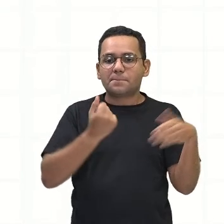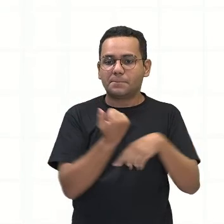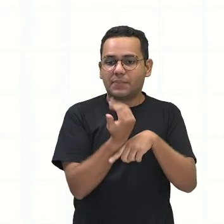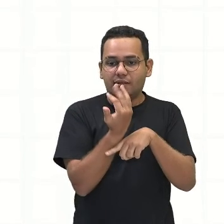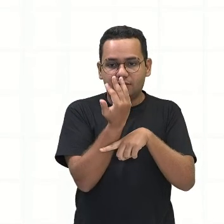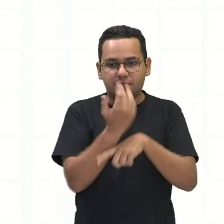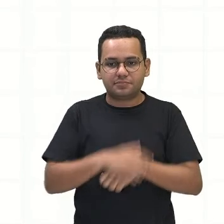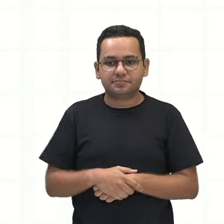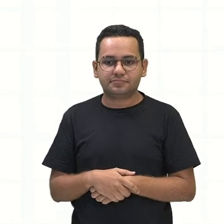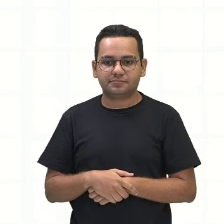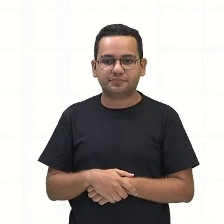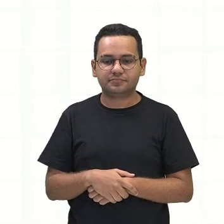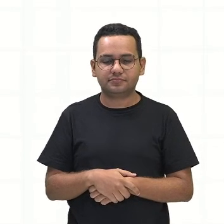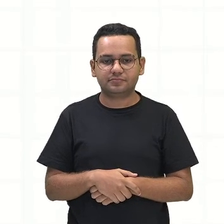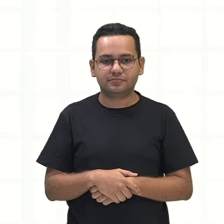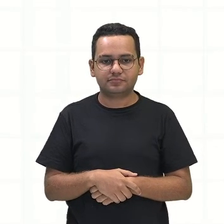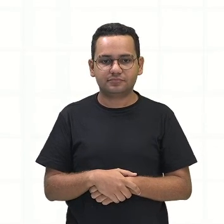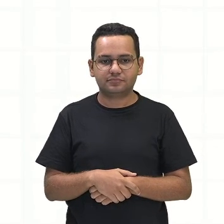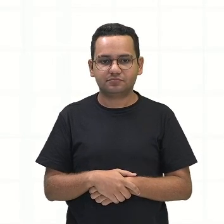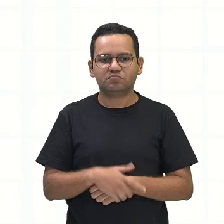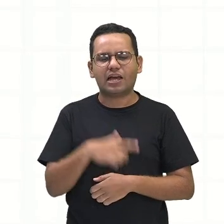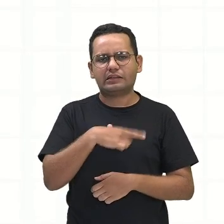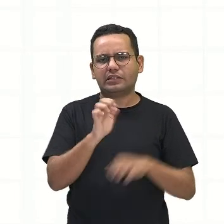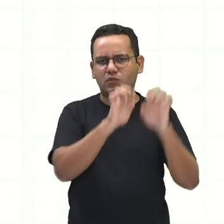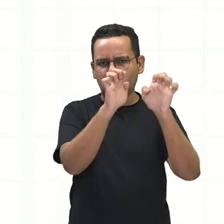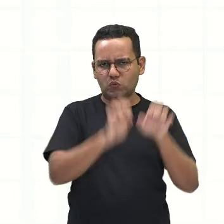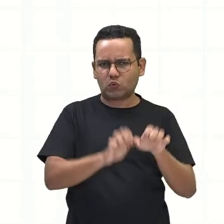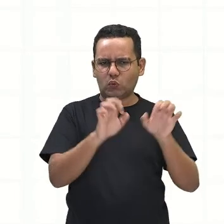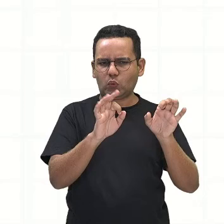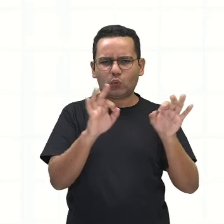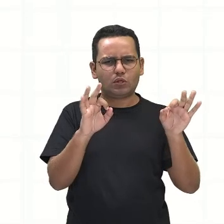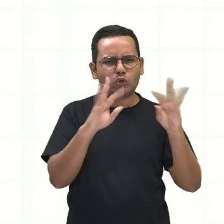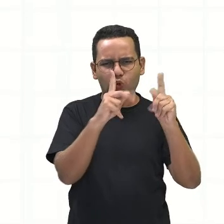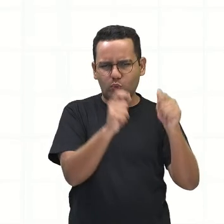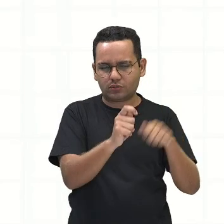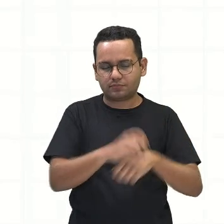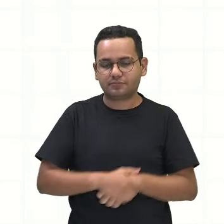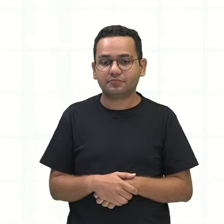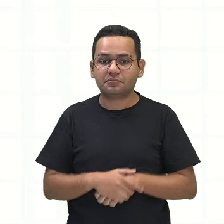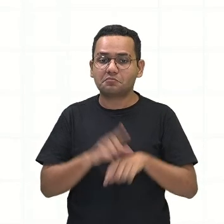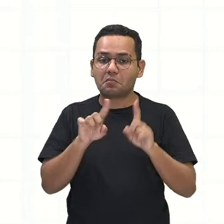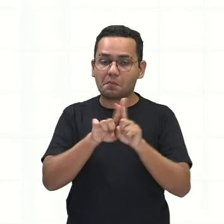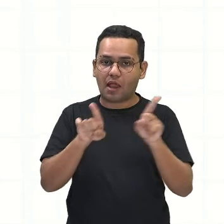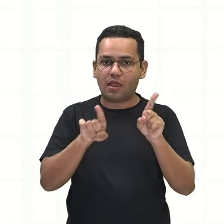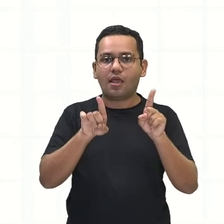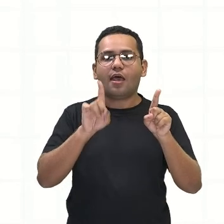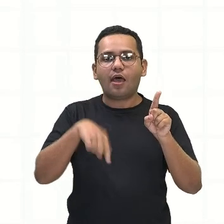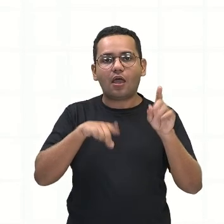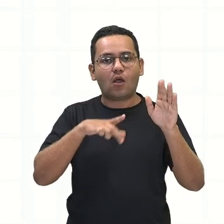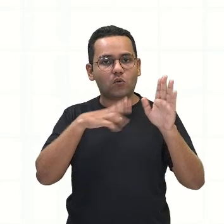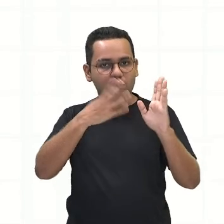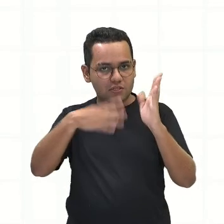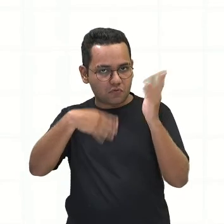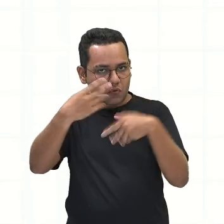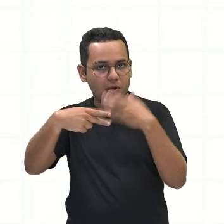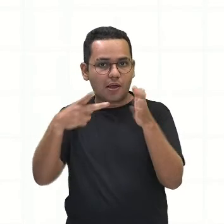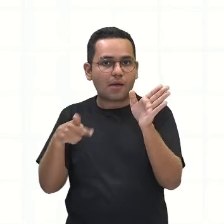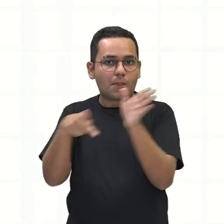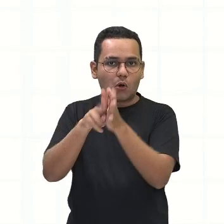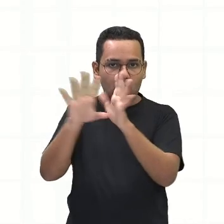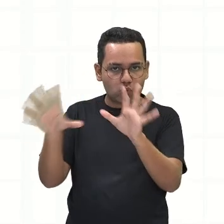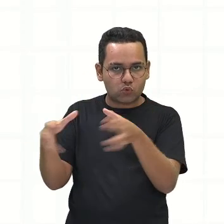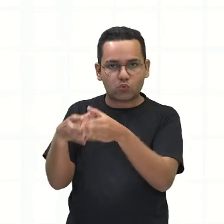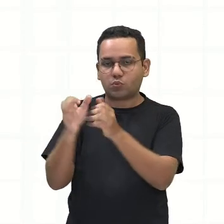com todas as estruturas, tá? Isso do ciclo de vida das angiospermas, o ciclo